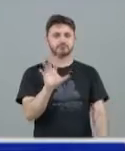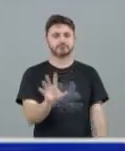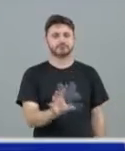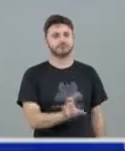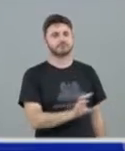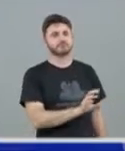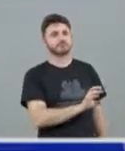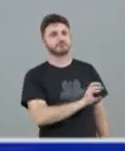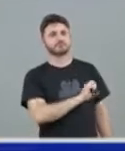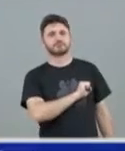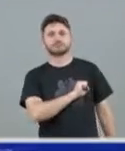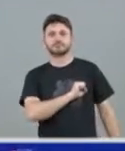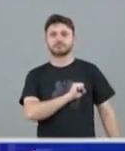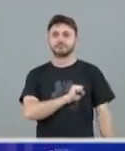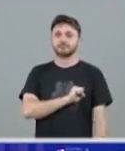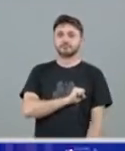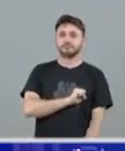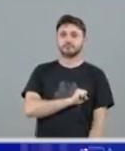está o seu